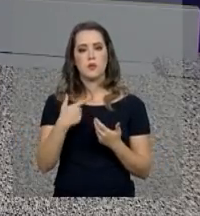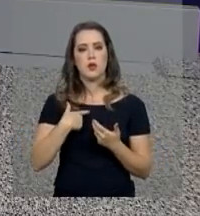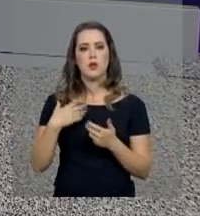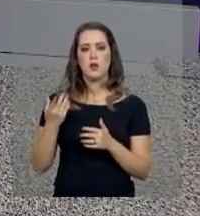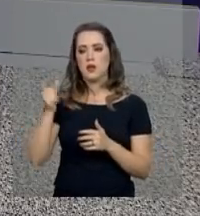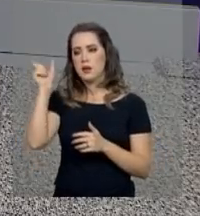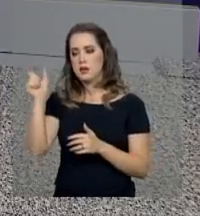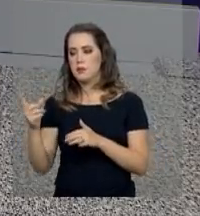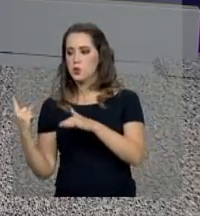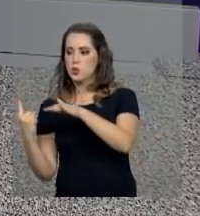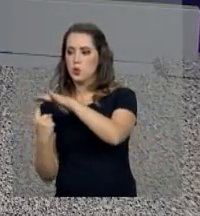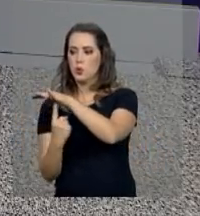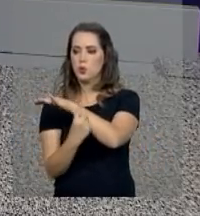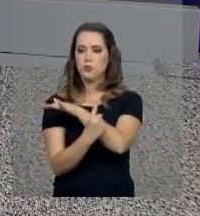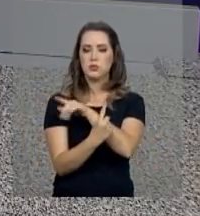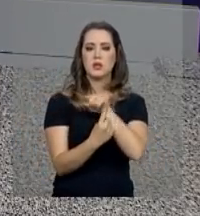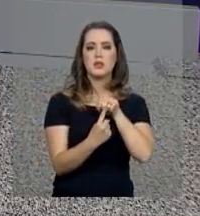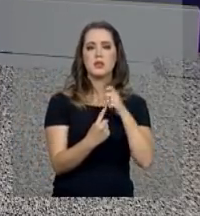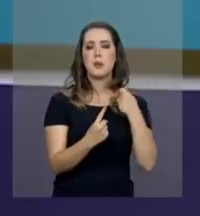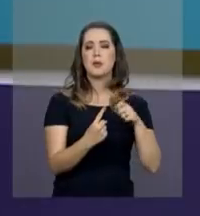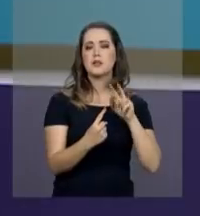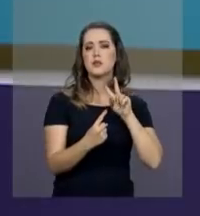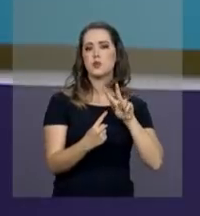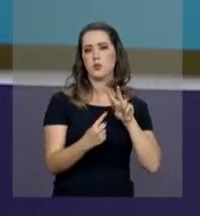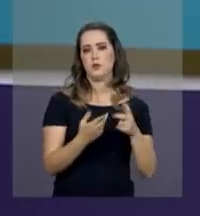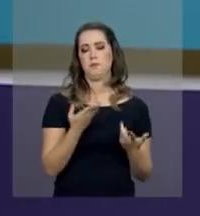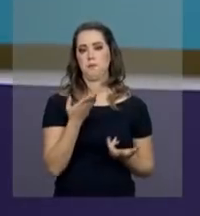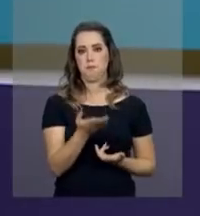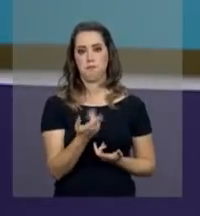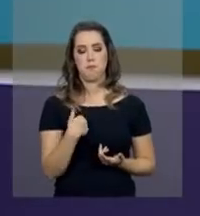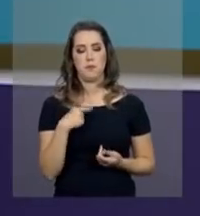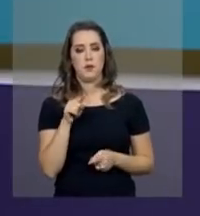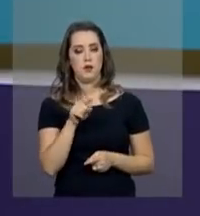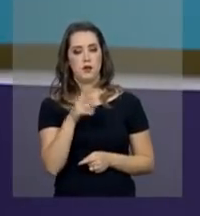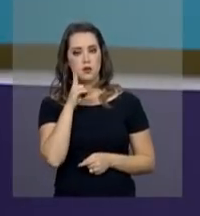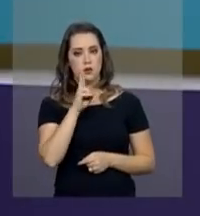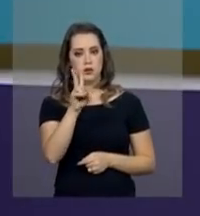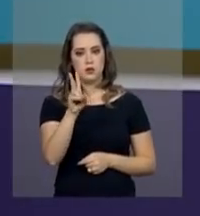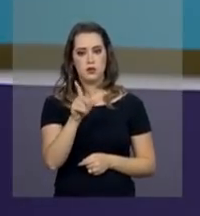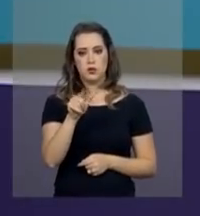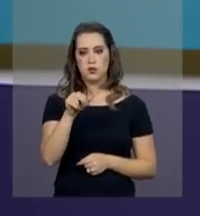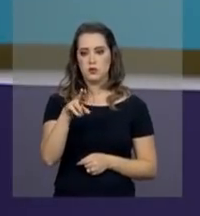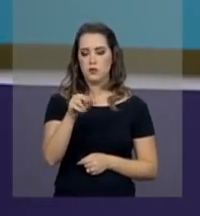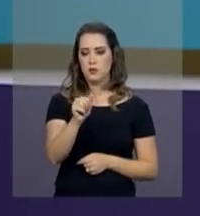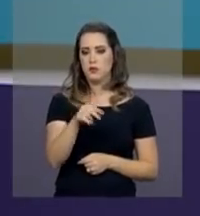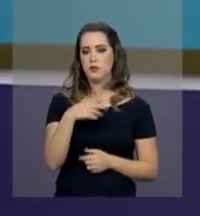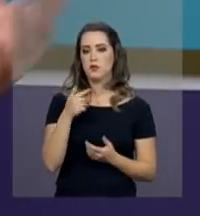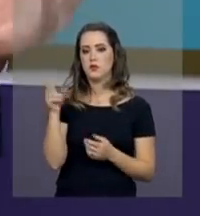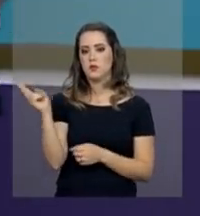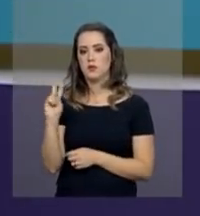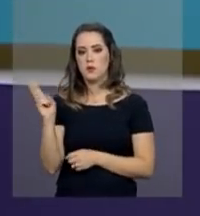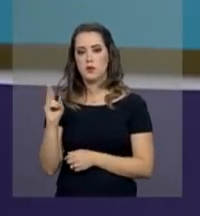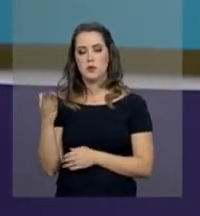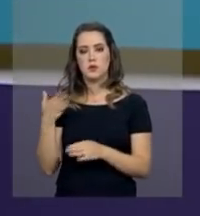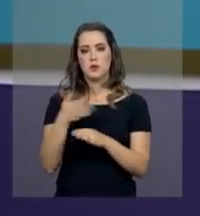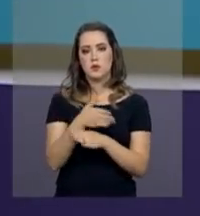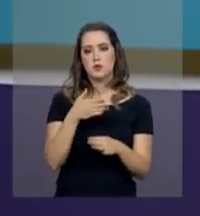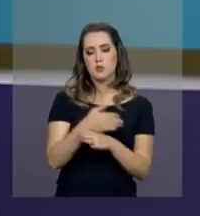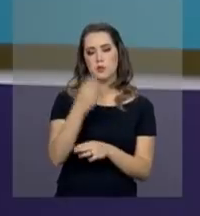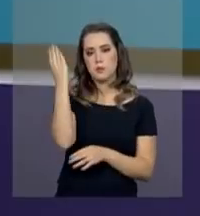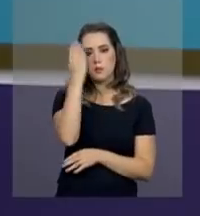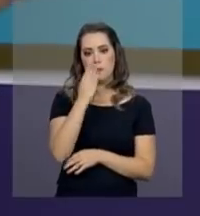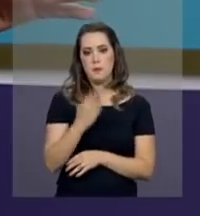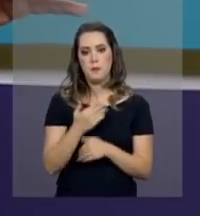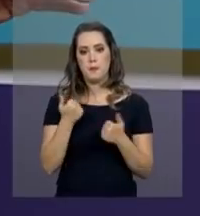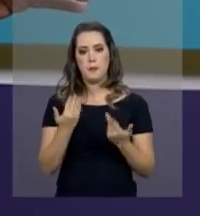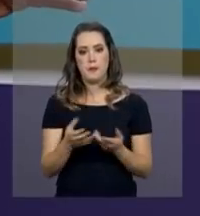dos refugiados, dos deslocados. A gente viu agora a matéria da repórter Luana Karen sobre os venezuelanos que estão chegando ao